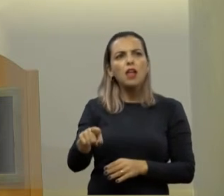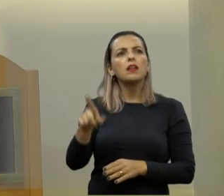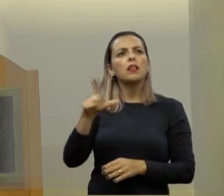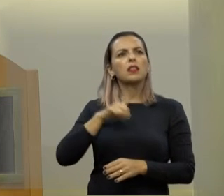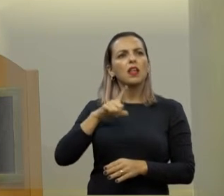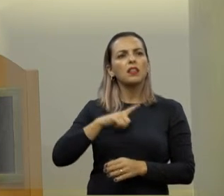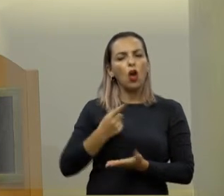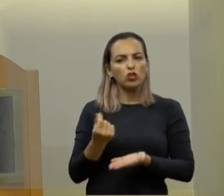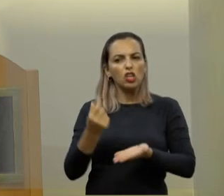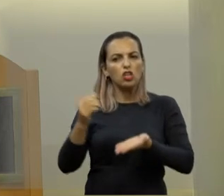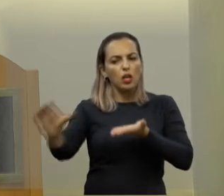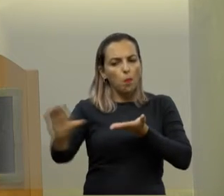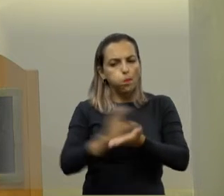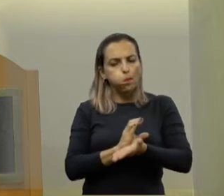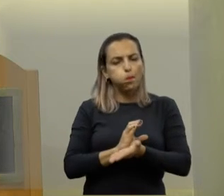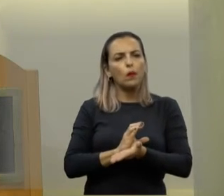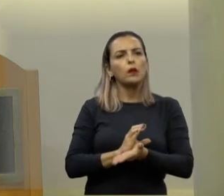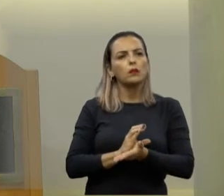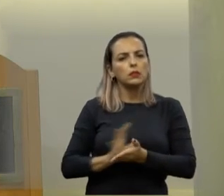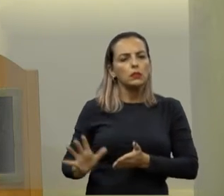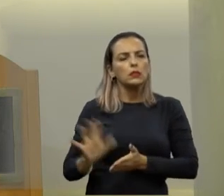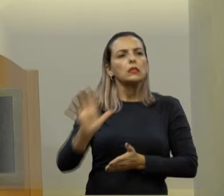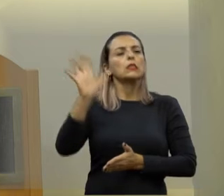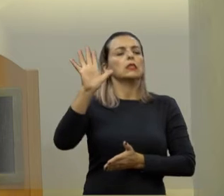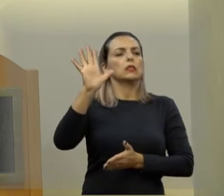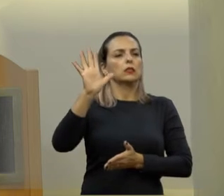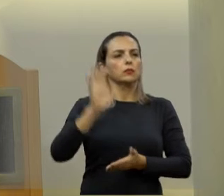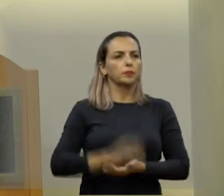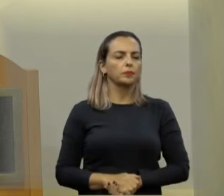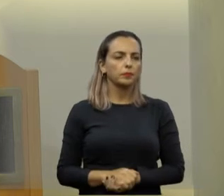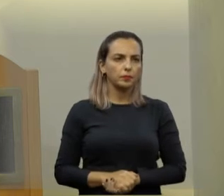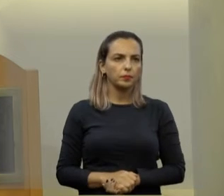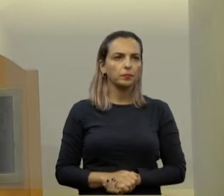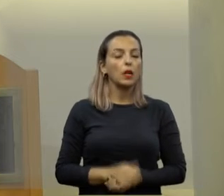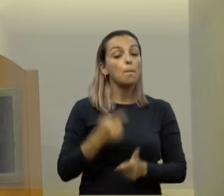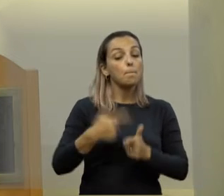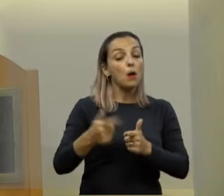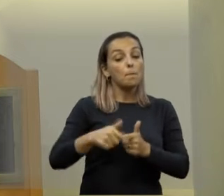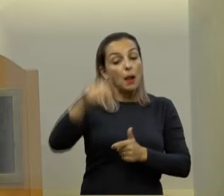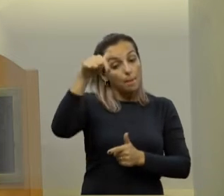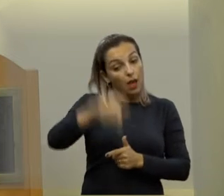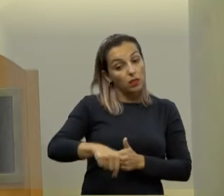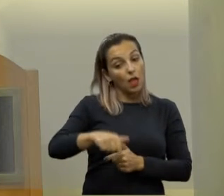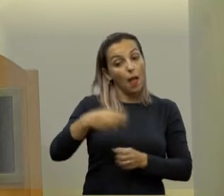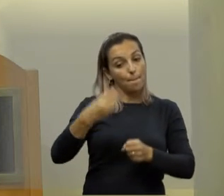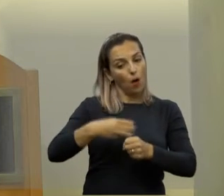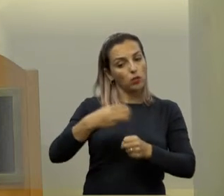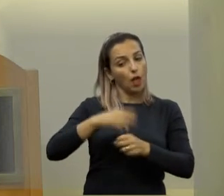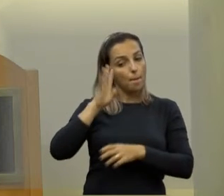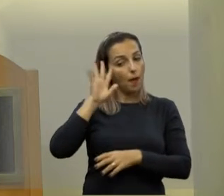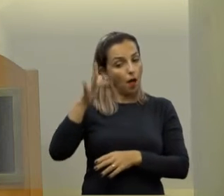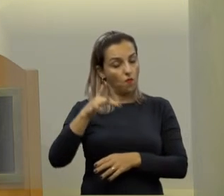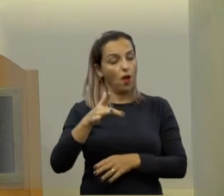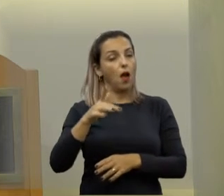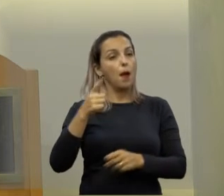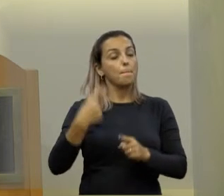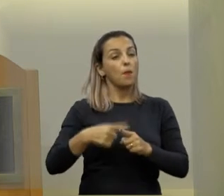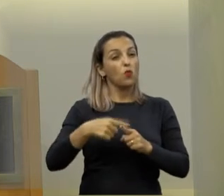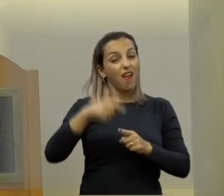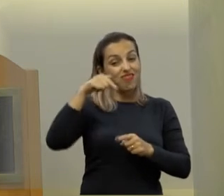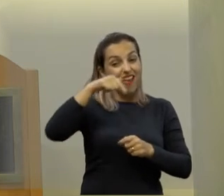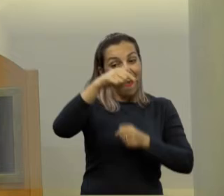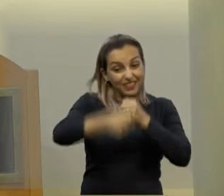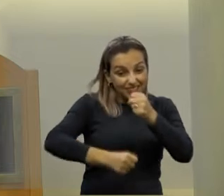os bolsos com o dinheiro do povo e deixa o problema para o município resolver Porque sete